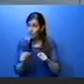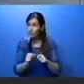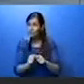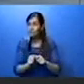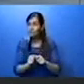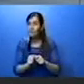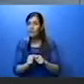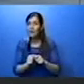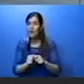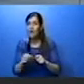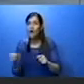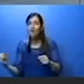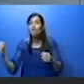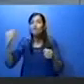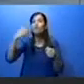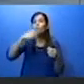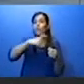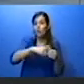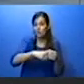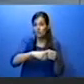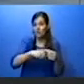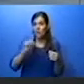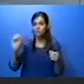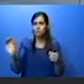a volta da operação.